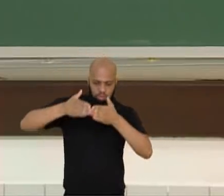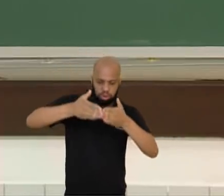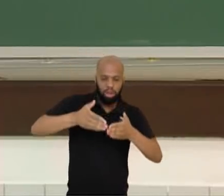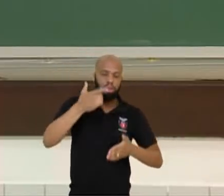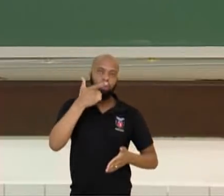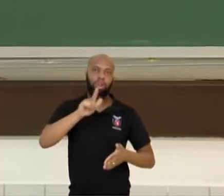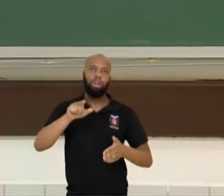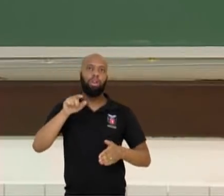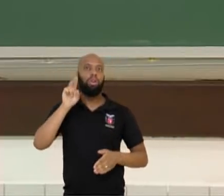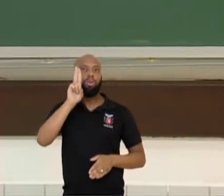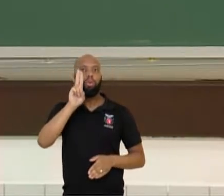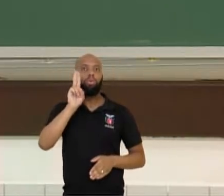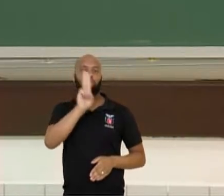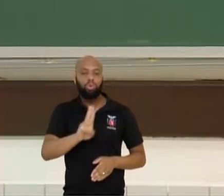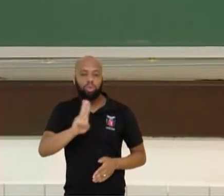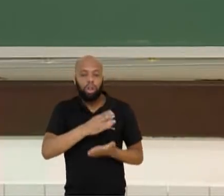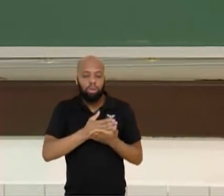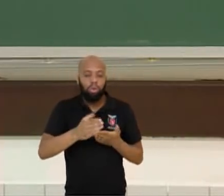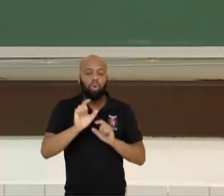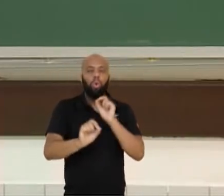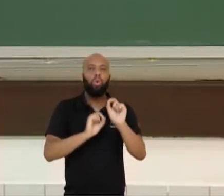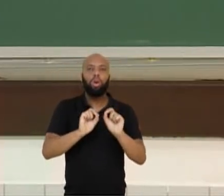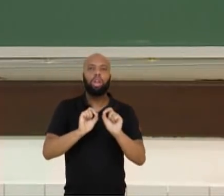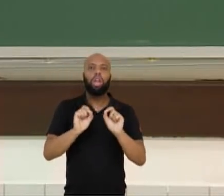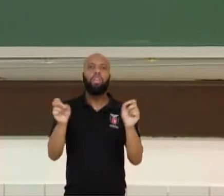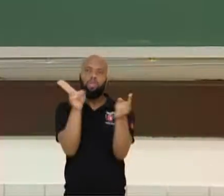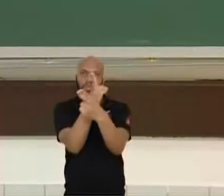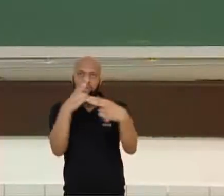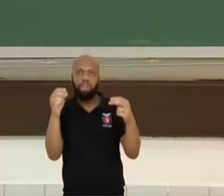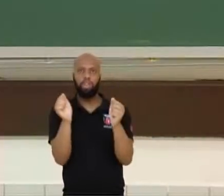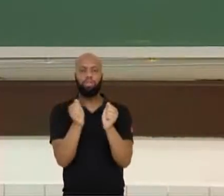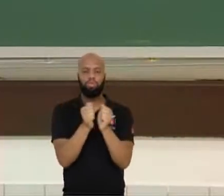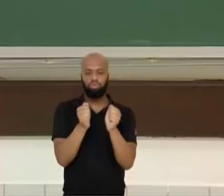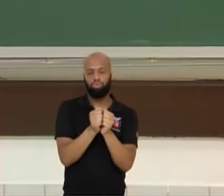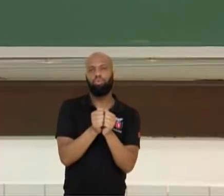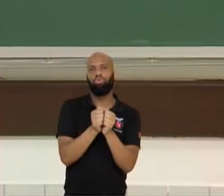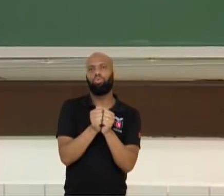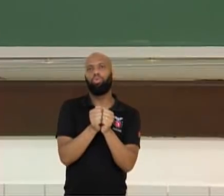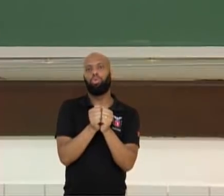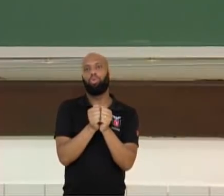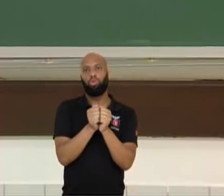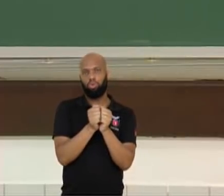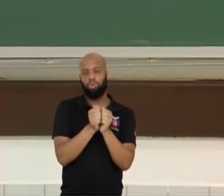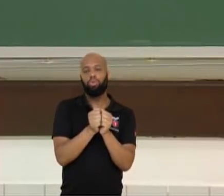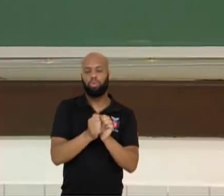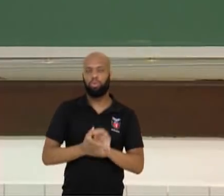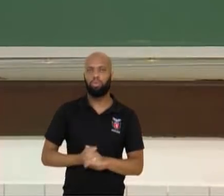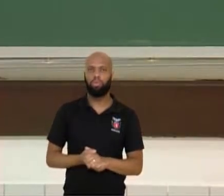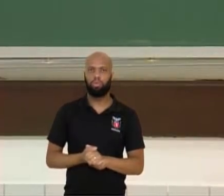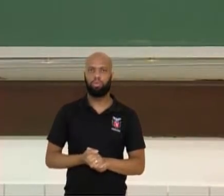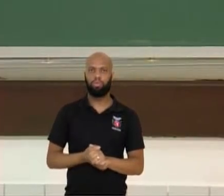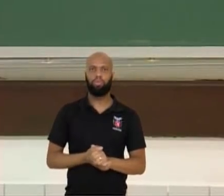aqui. Tá? Então, outras atividades também eram assim. Força humana e força animal predominavam.